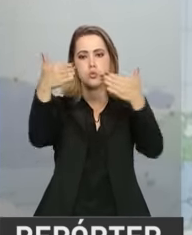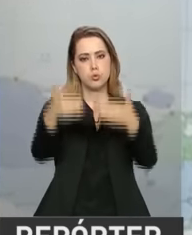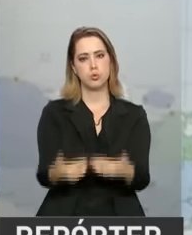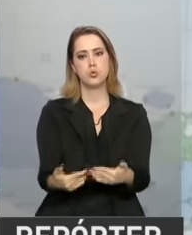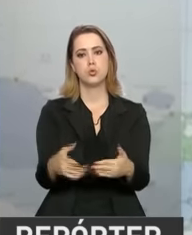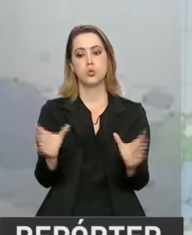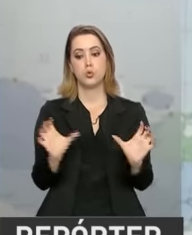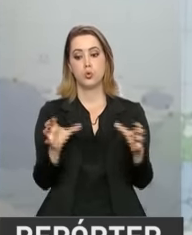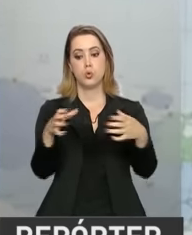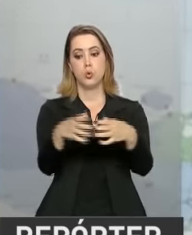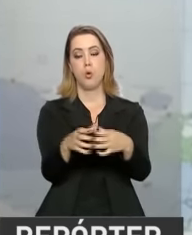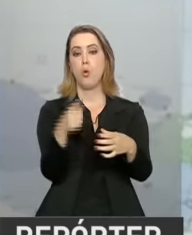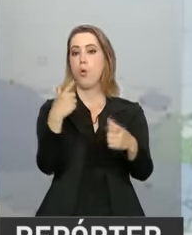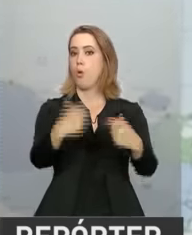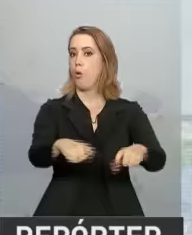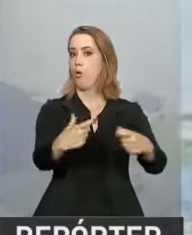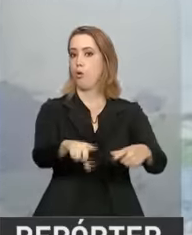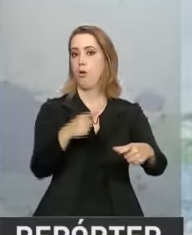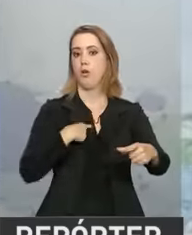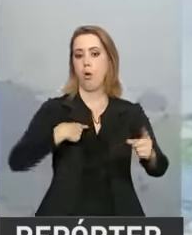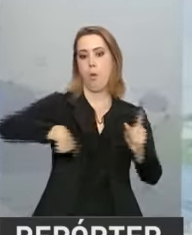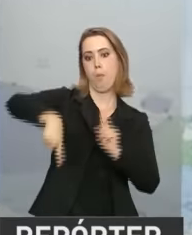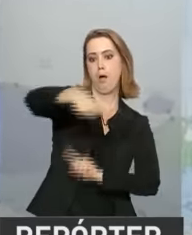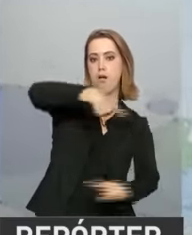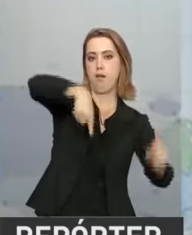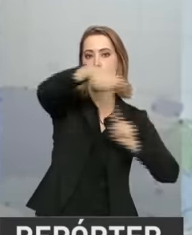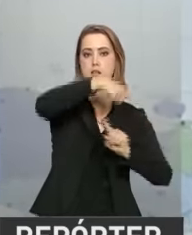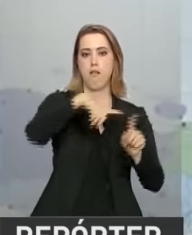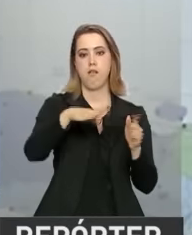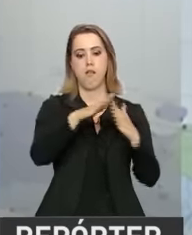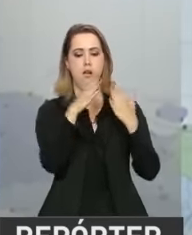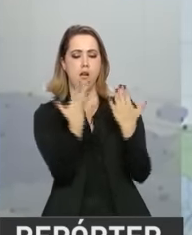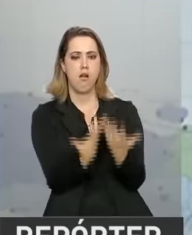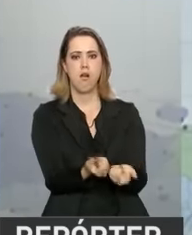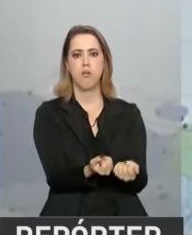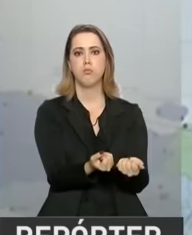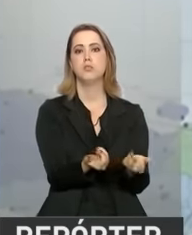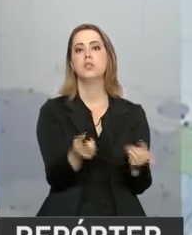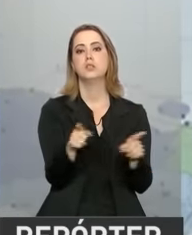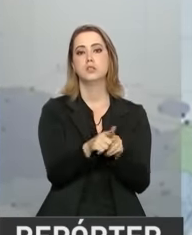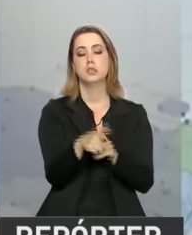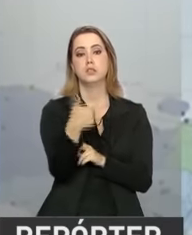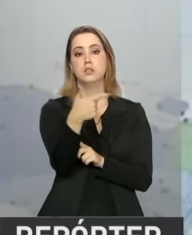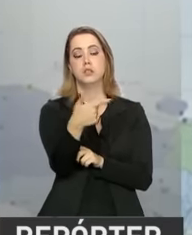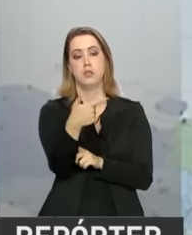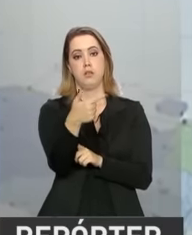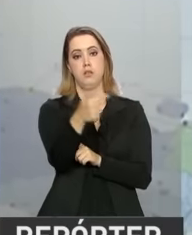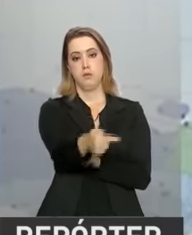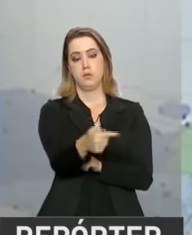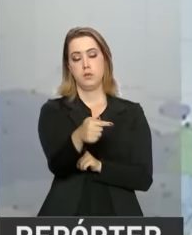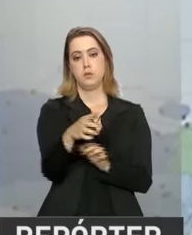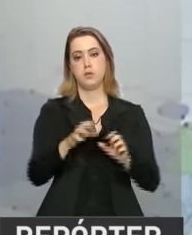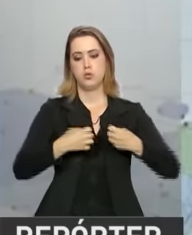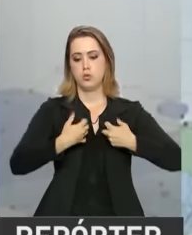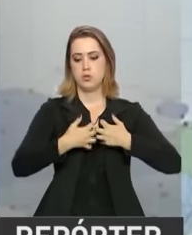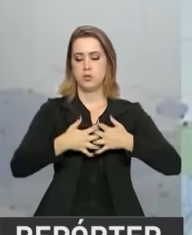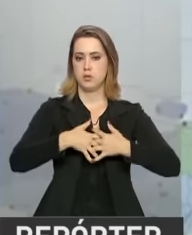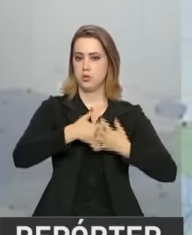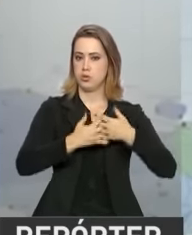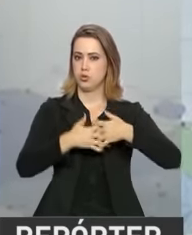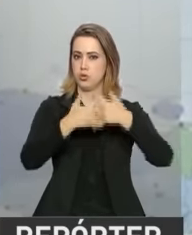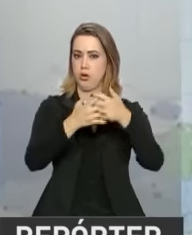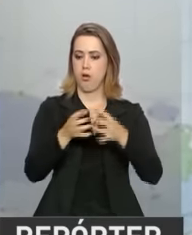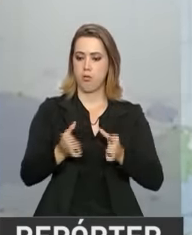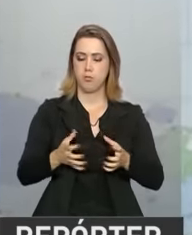atingida pelo furacão Matthew. Hoje, pela manhã, cerca de 27 caminhões levando